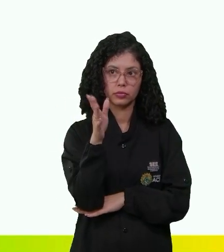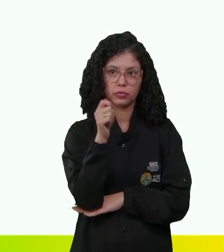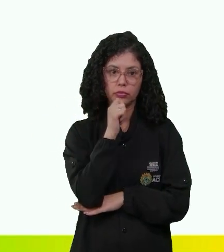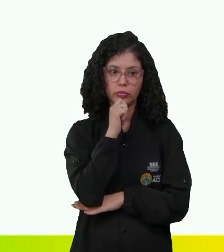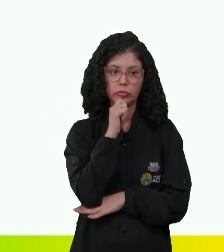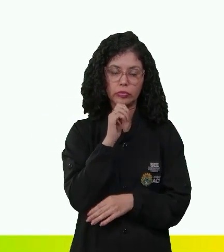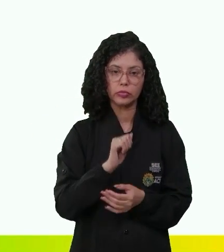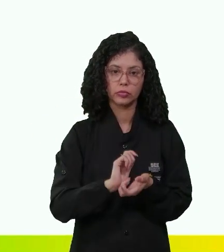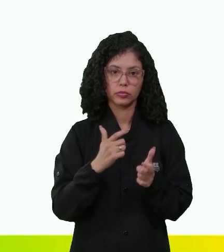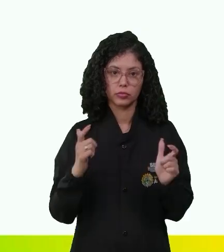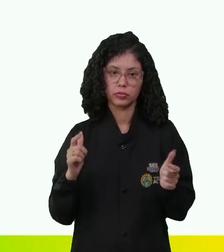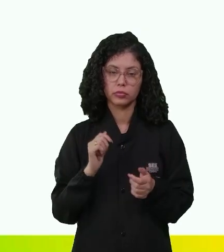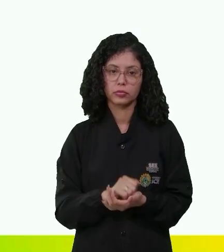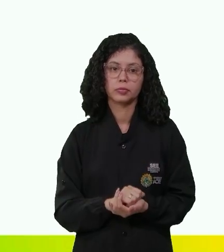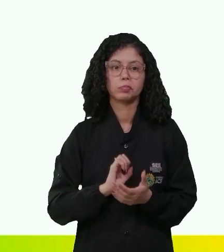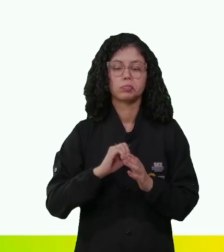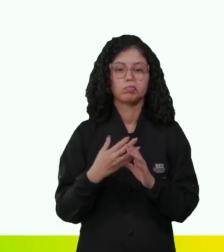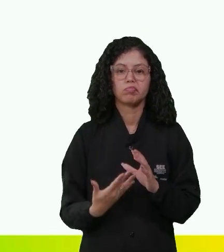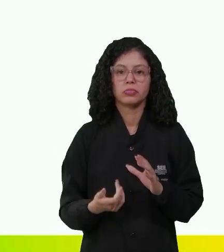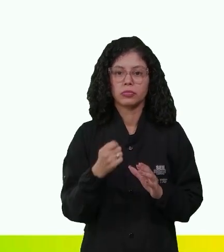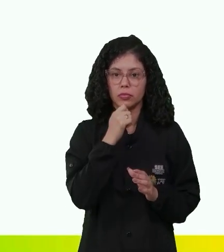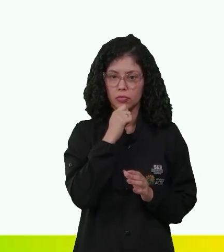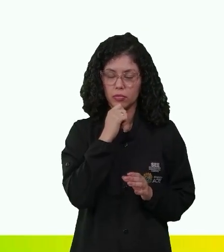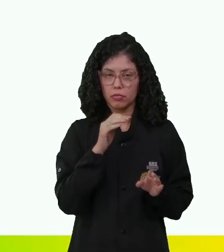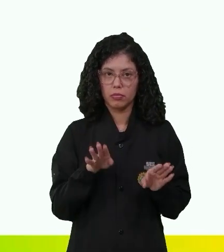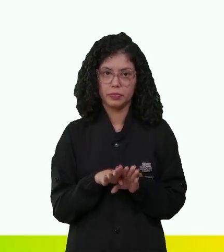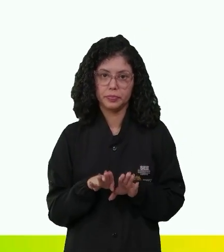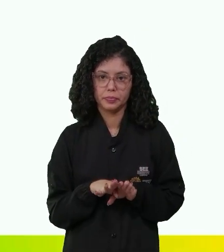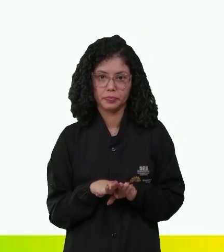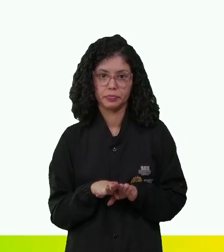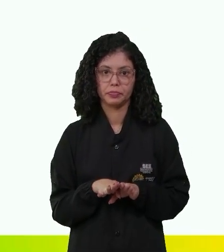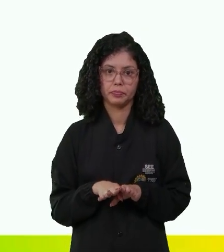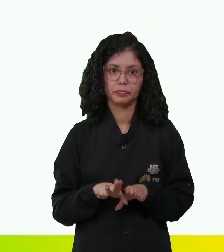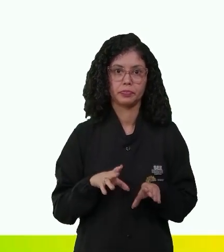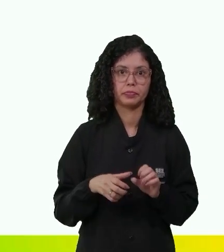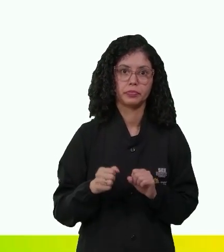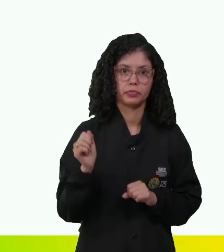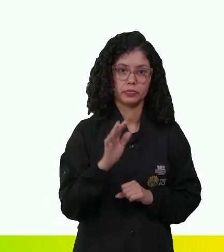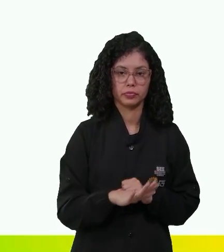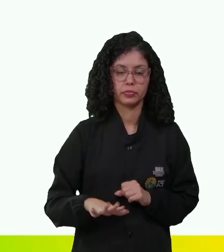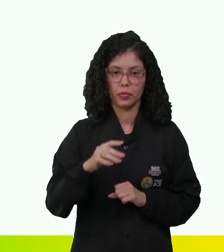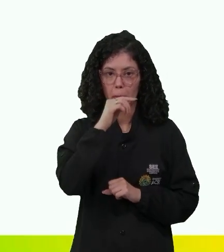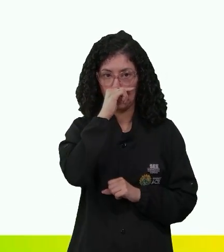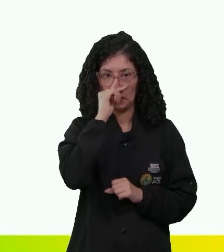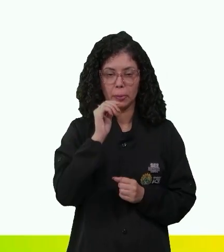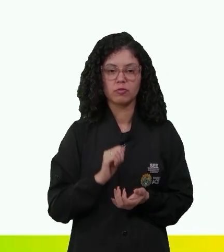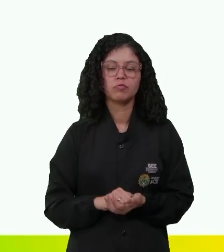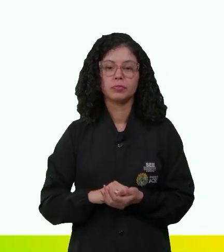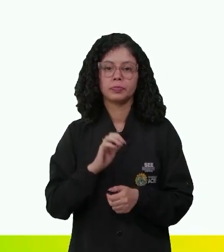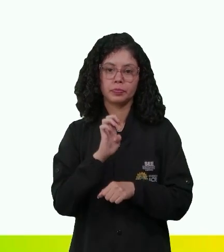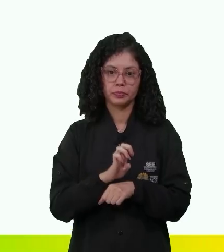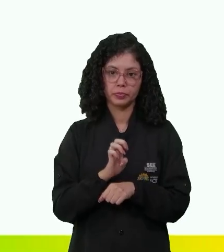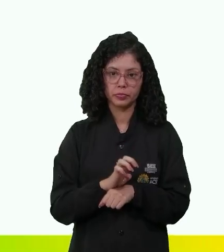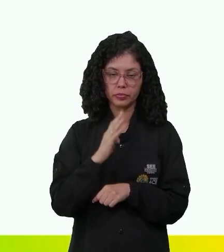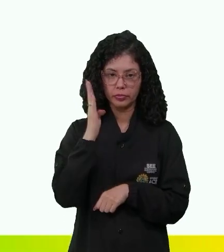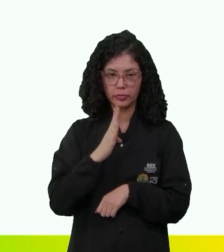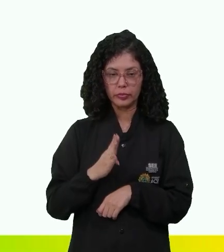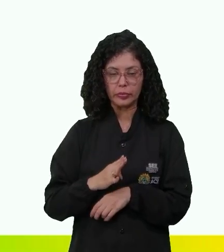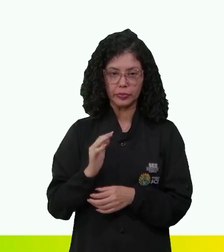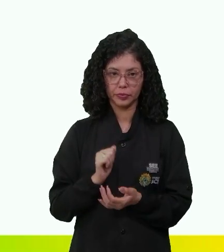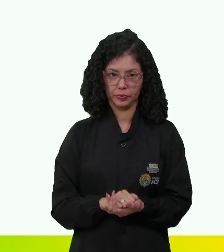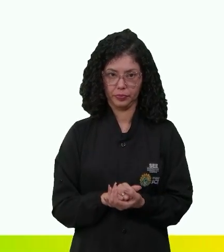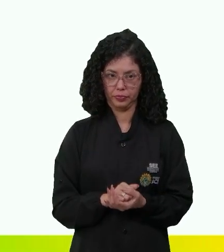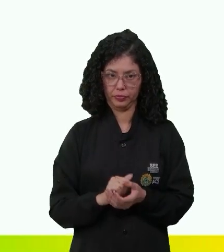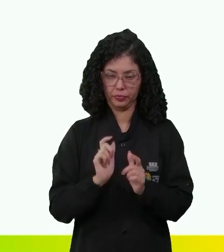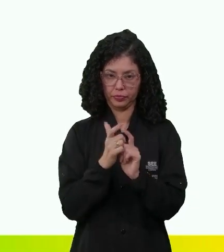das monções, que caracterizaram esse período de formação territorial do Estado brasileiro.